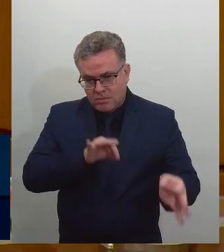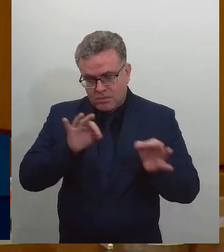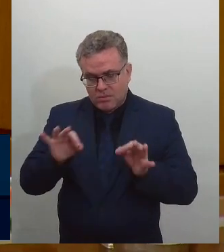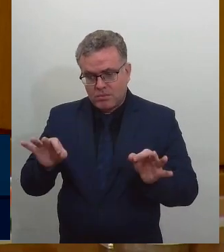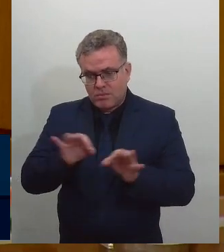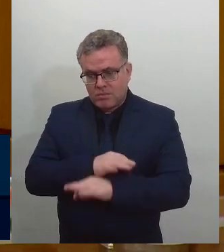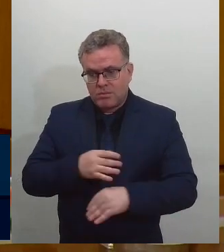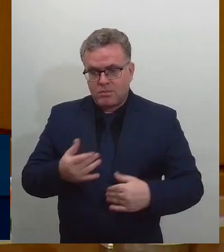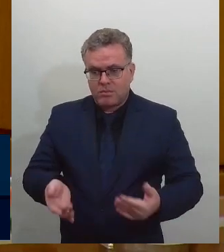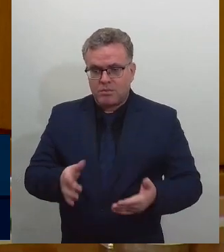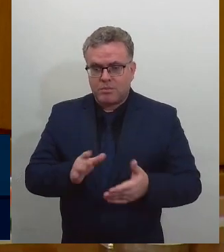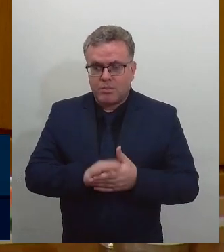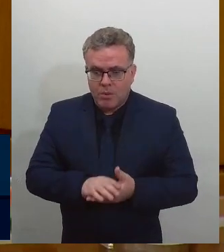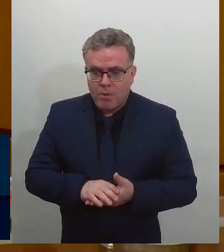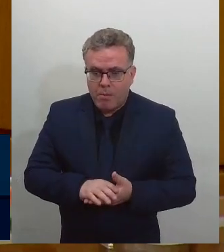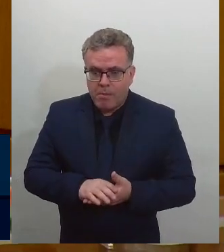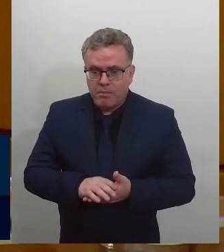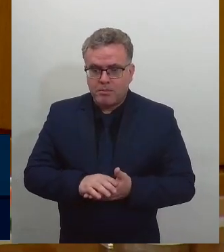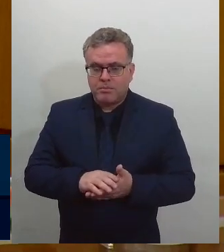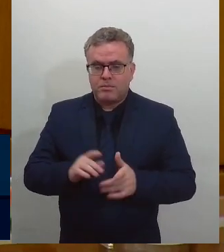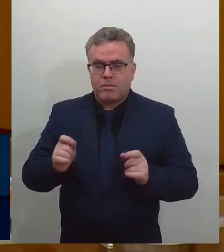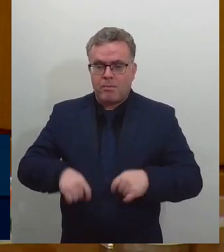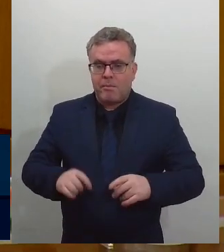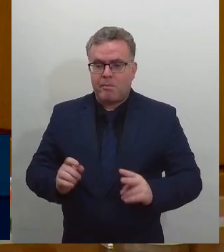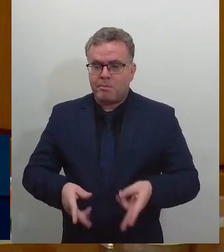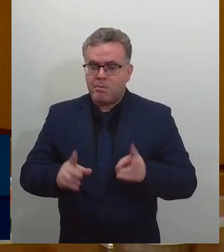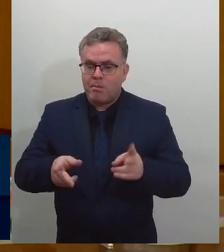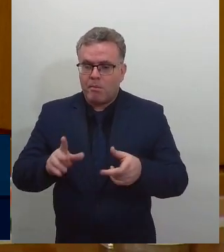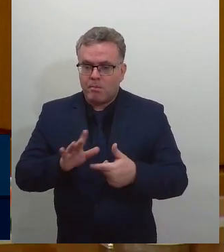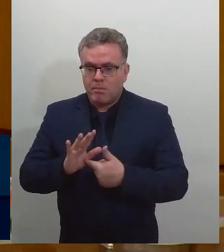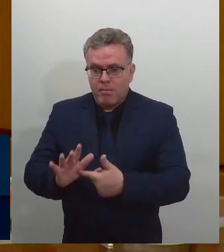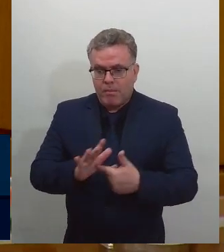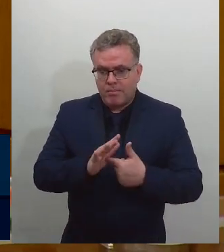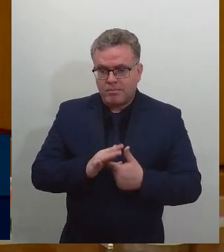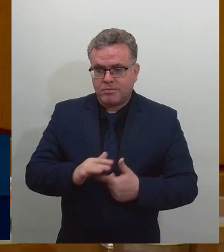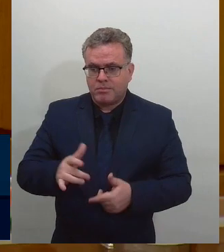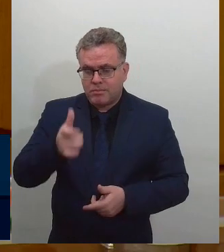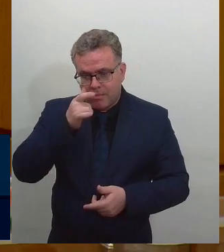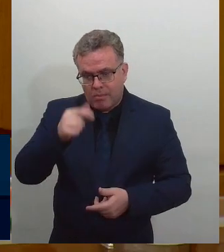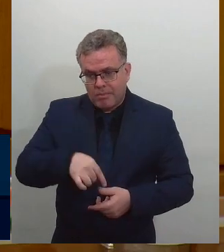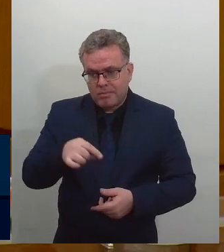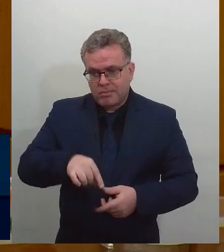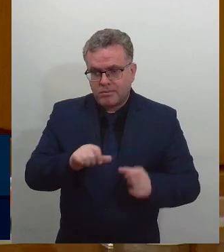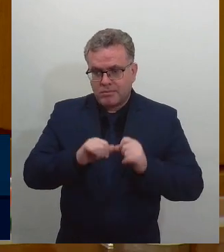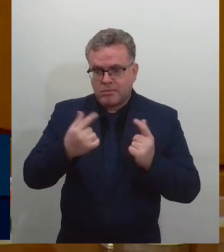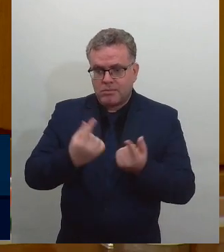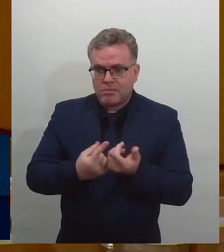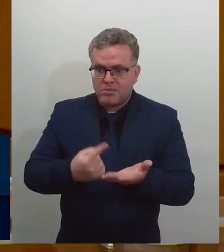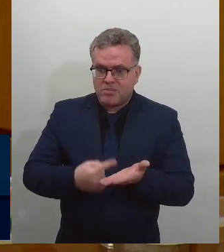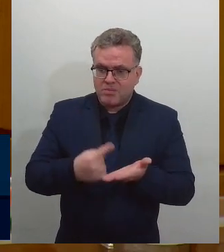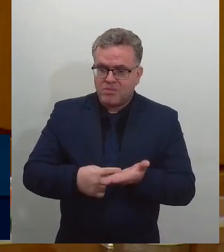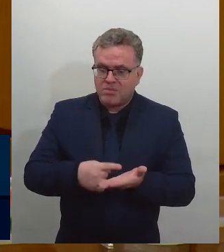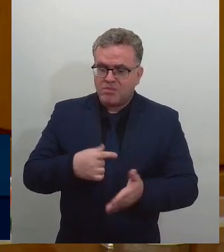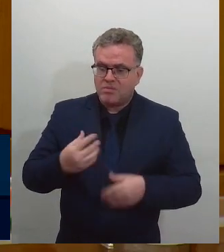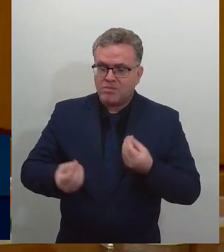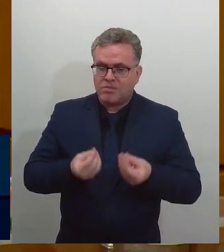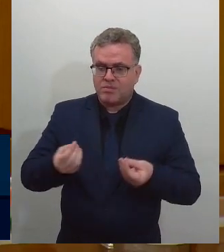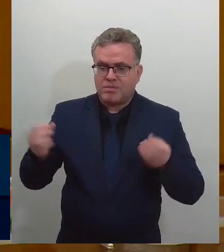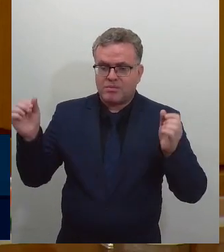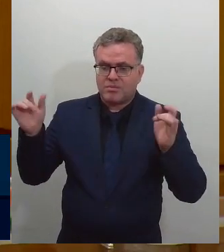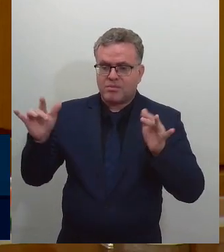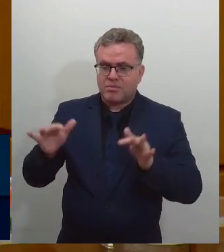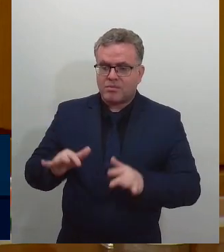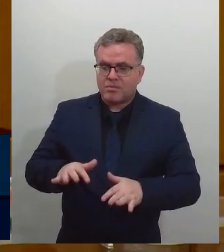possa sempre ver aqui na casa, né, do povo, lotada da